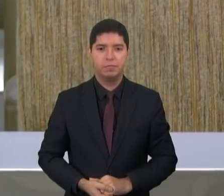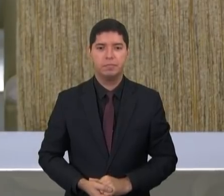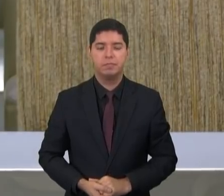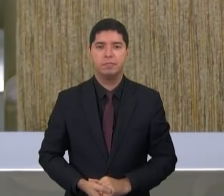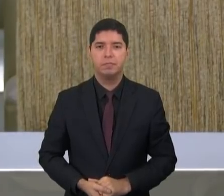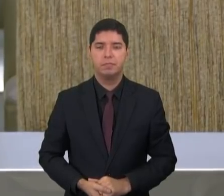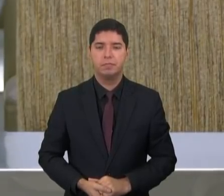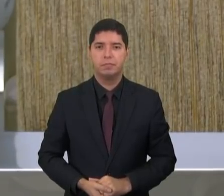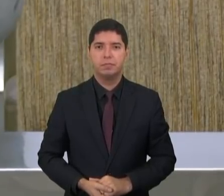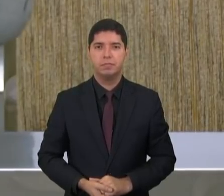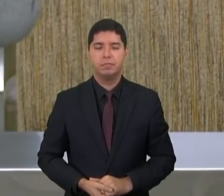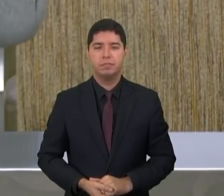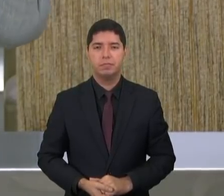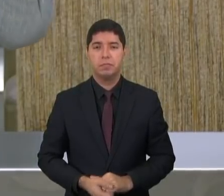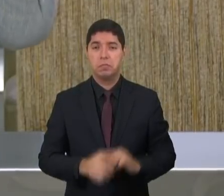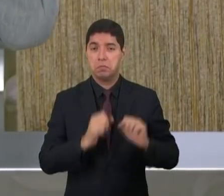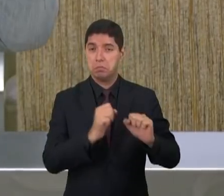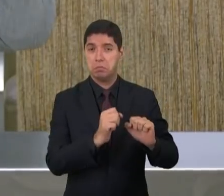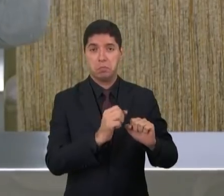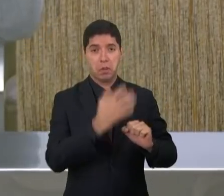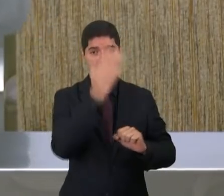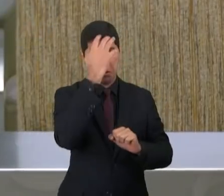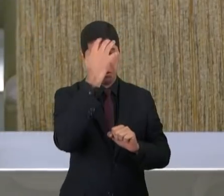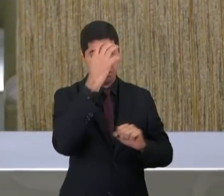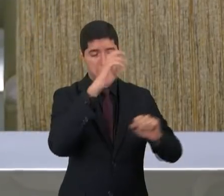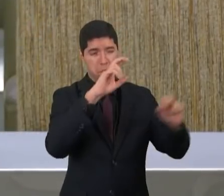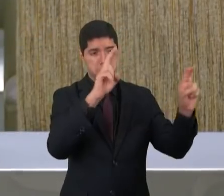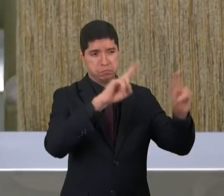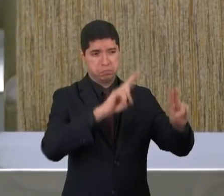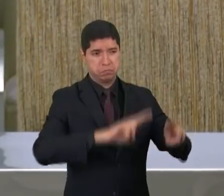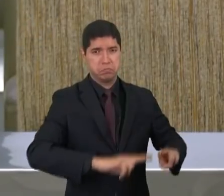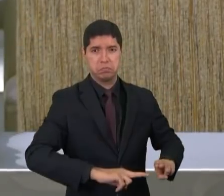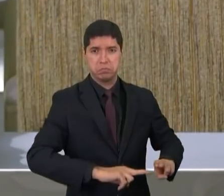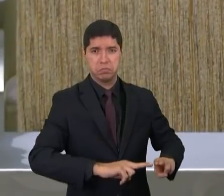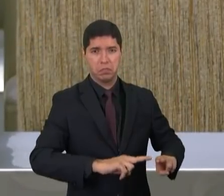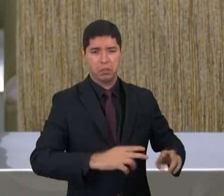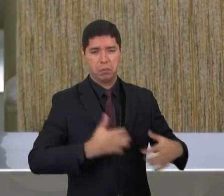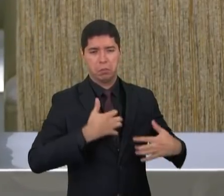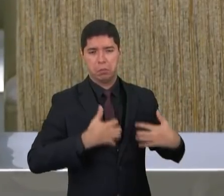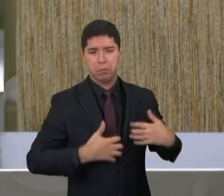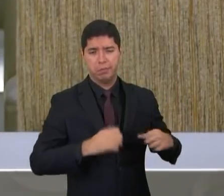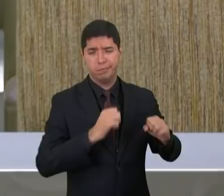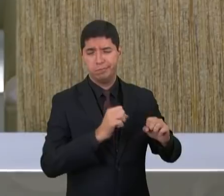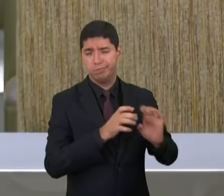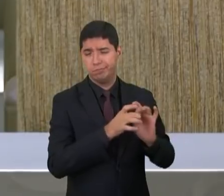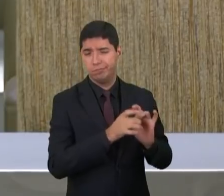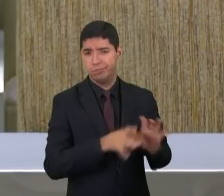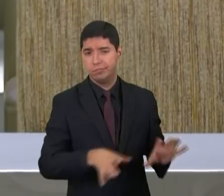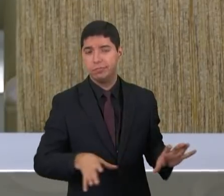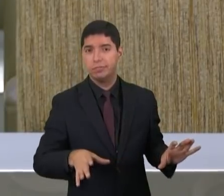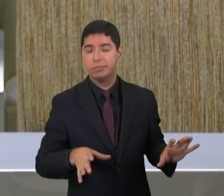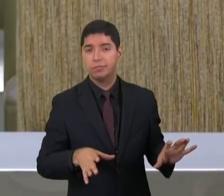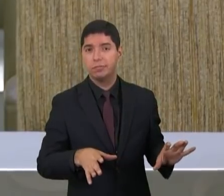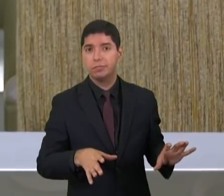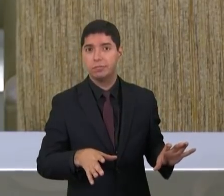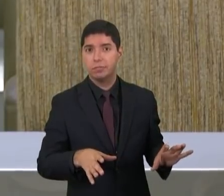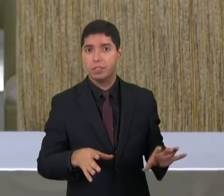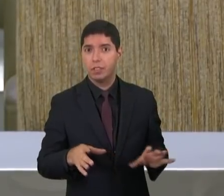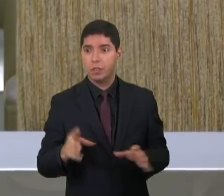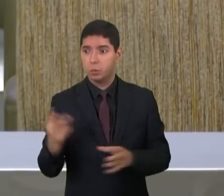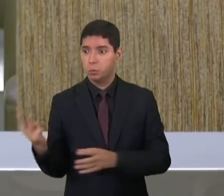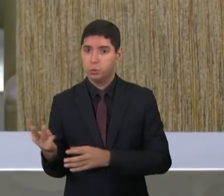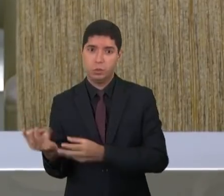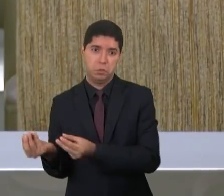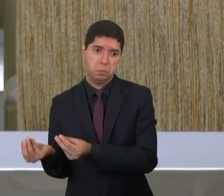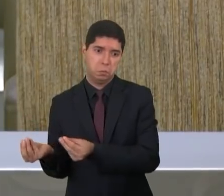Deixa ele se irar. Quando lançaram eles, o fogo só fez desatar as